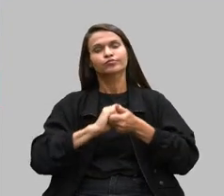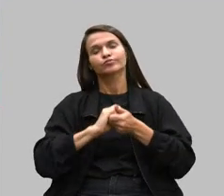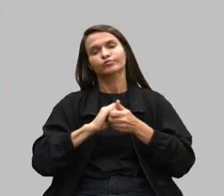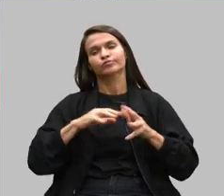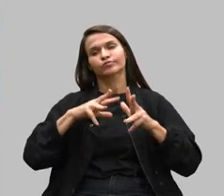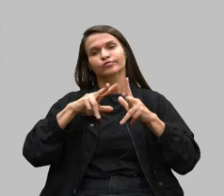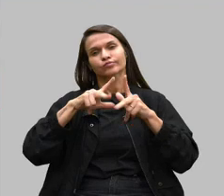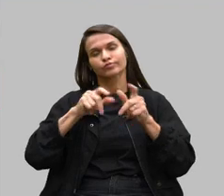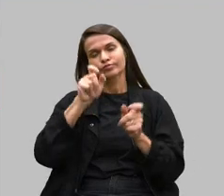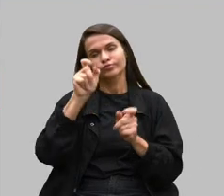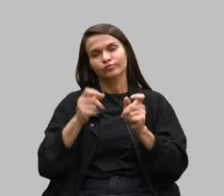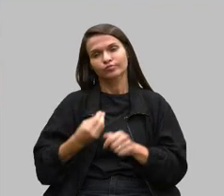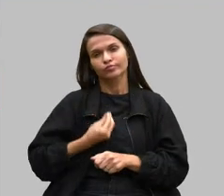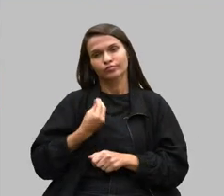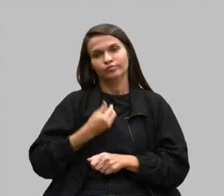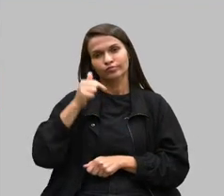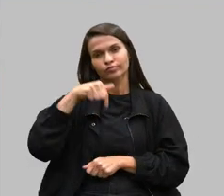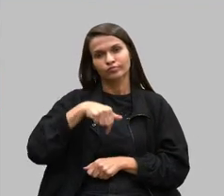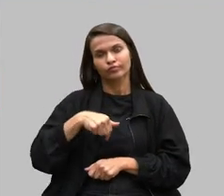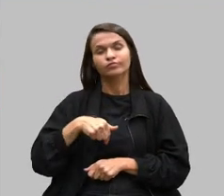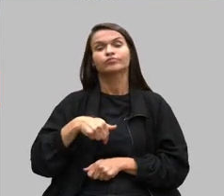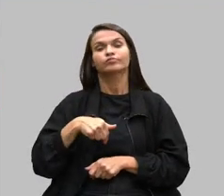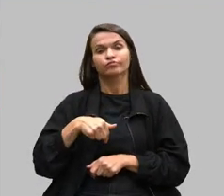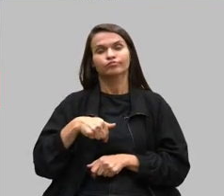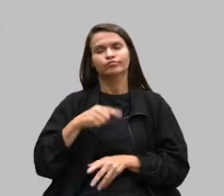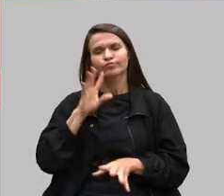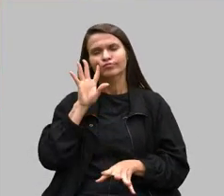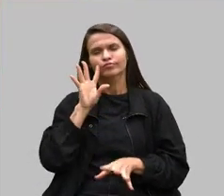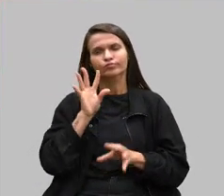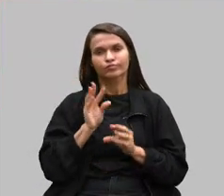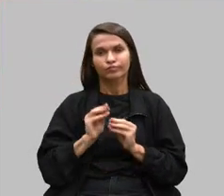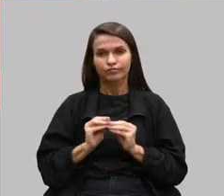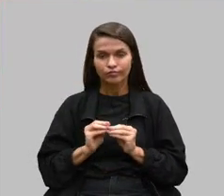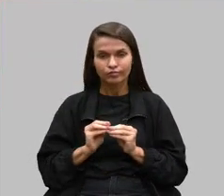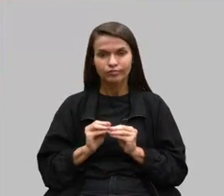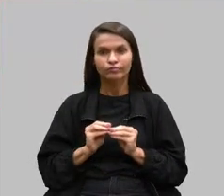aqui presentes os participantes e sendo bastante rápido